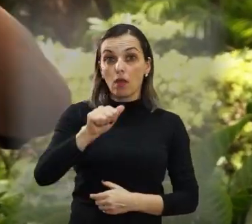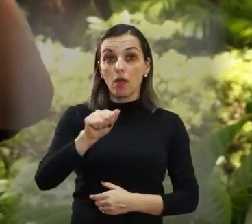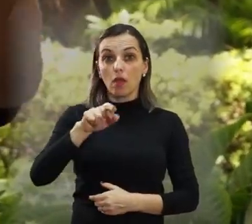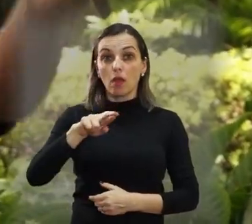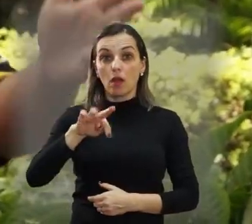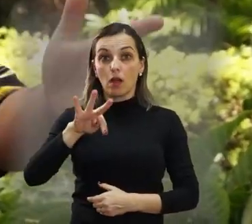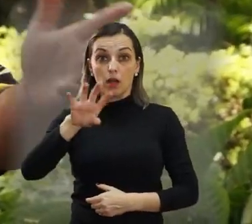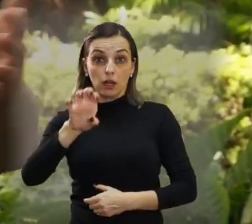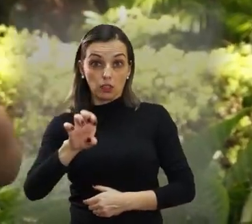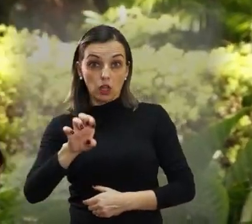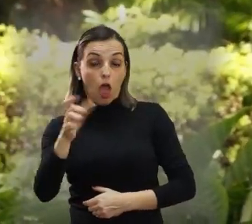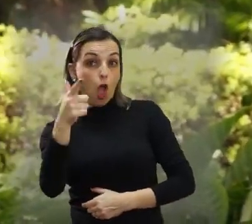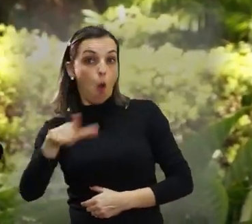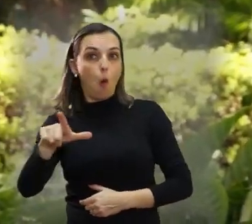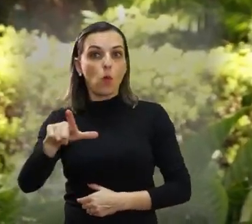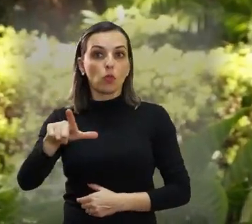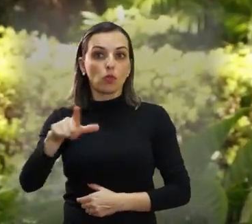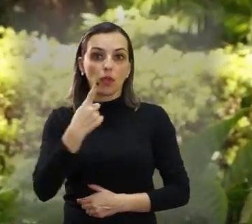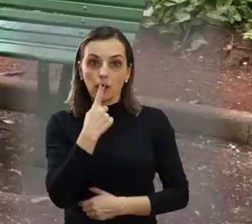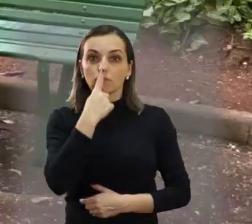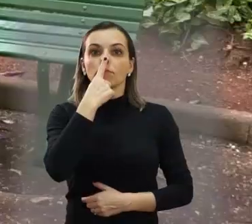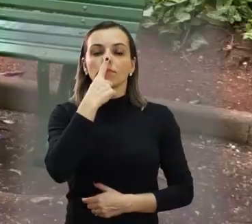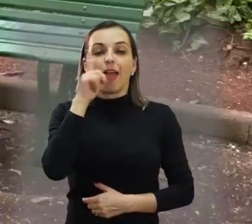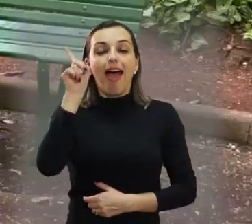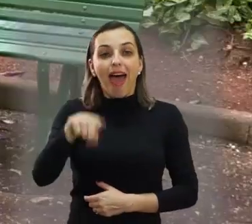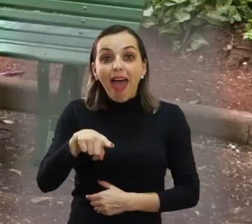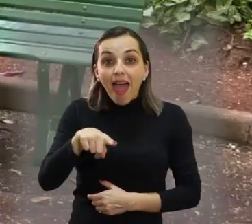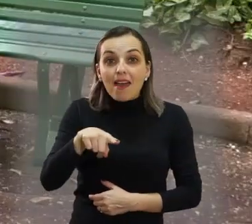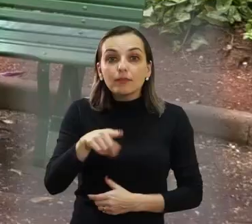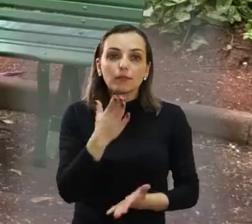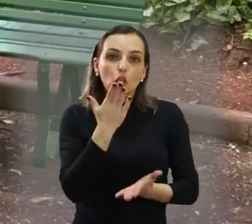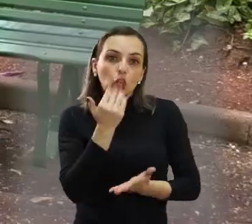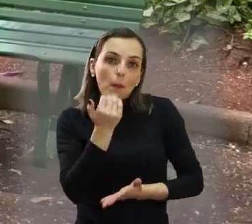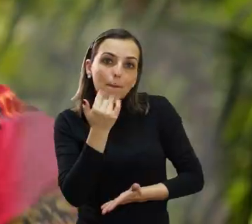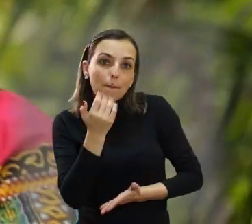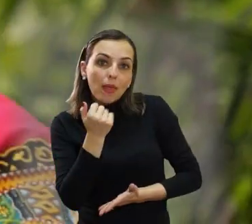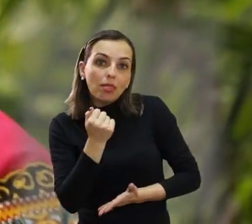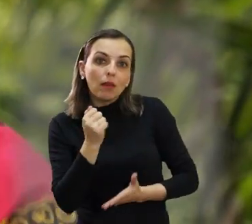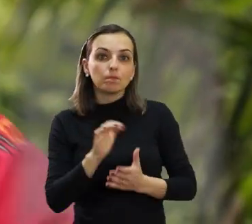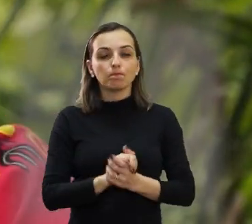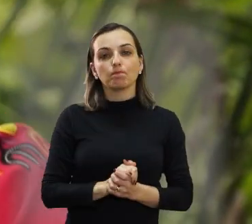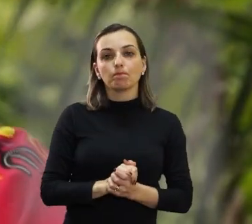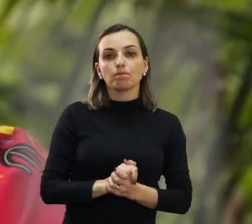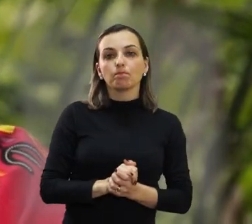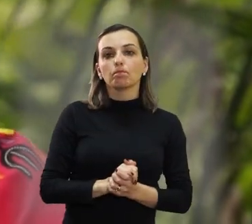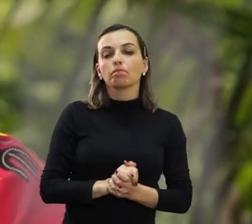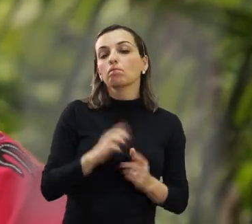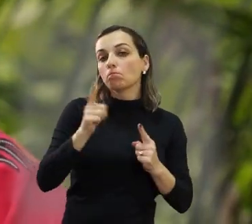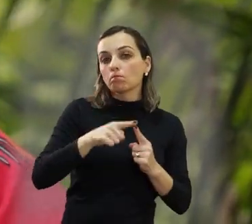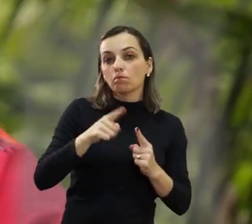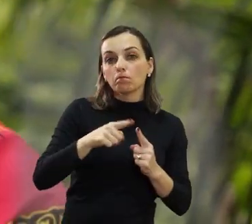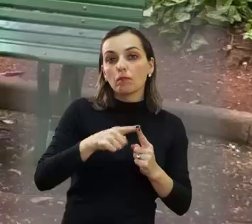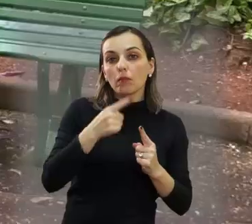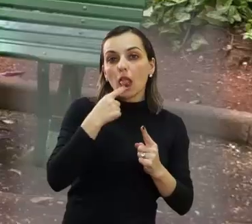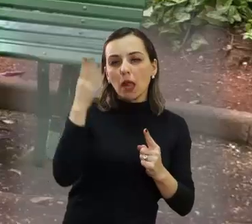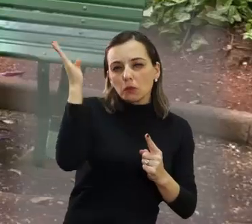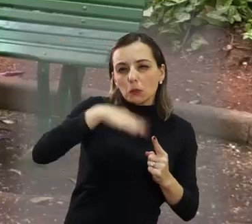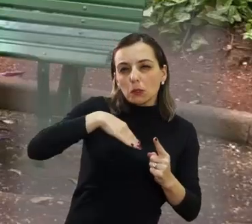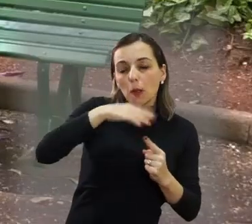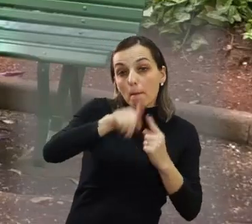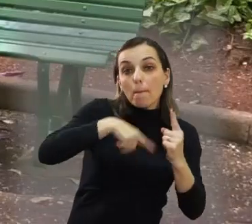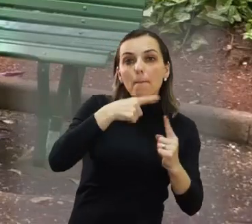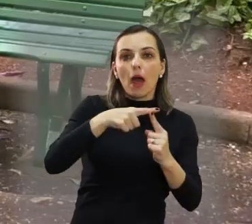pode devolver para a sociedade de alguma maneira. Então, eu trabalho com comida, que é uma arte muito legal. Eu trabalho